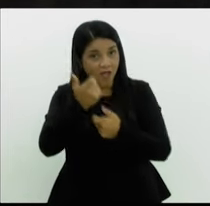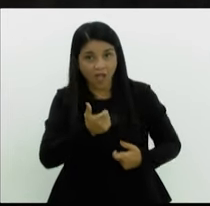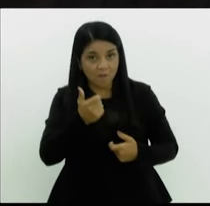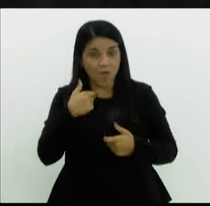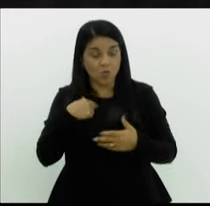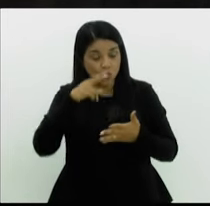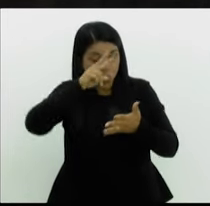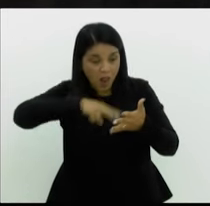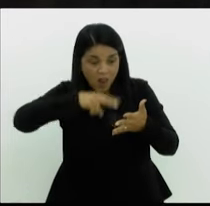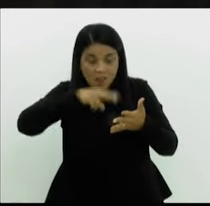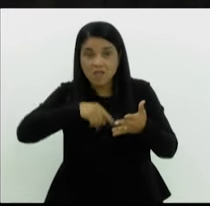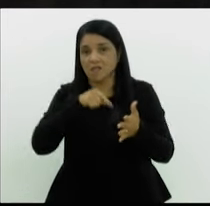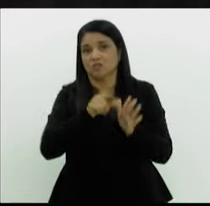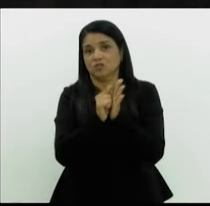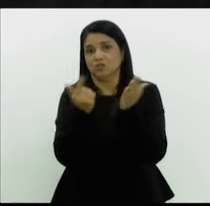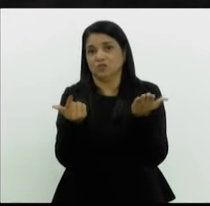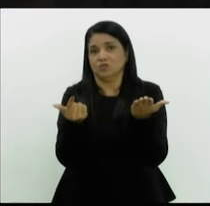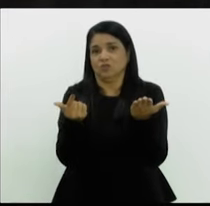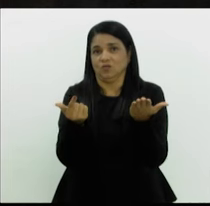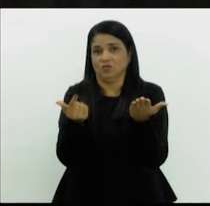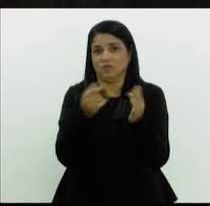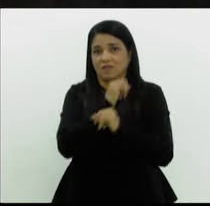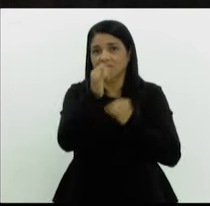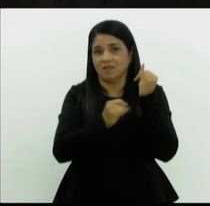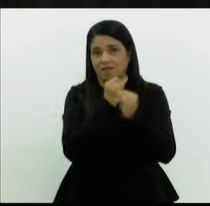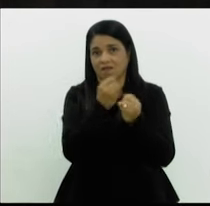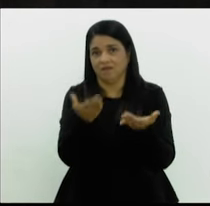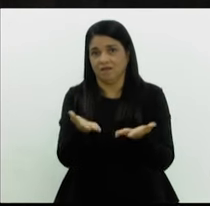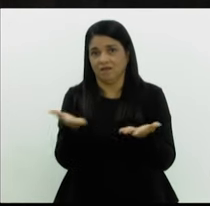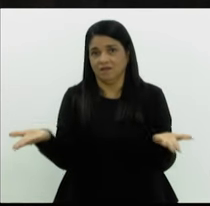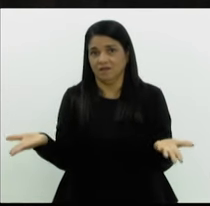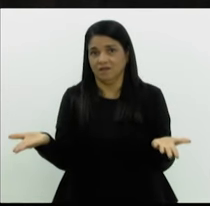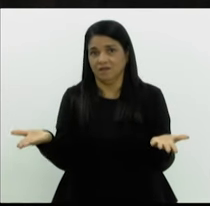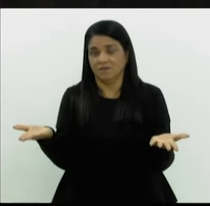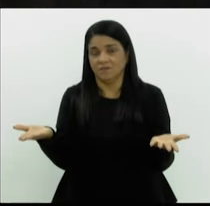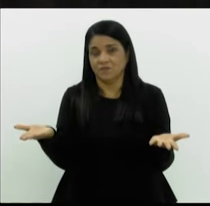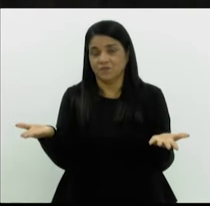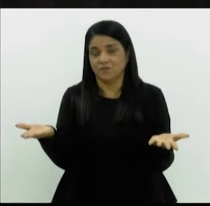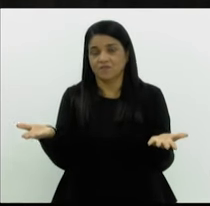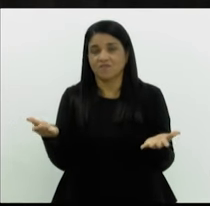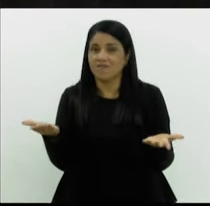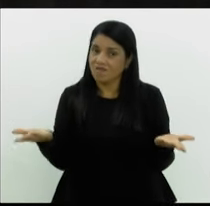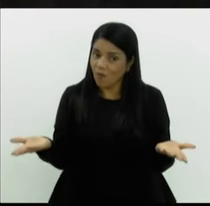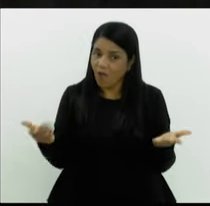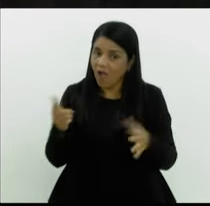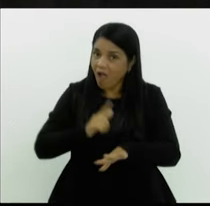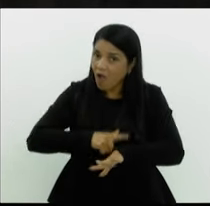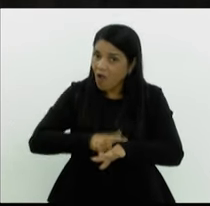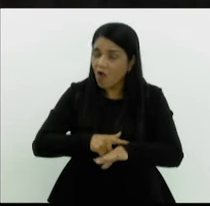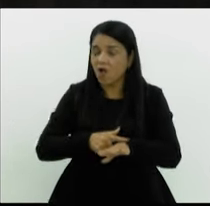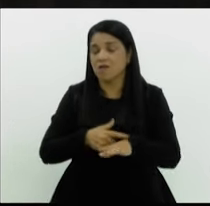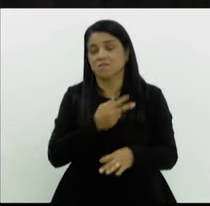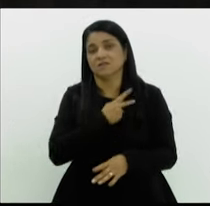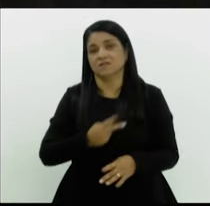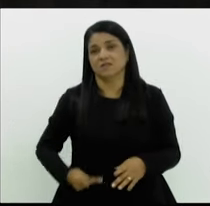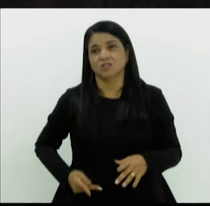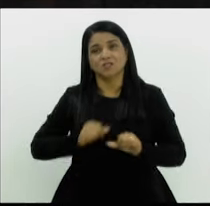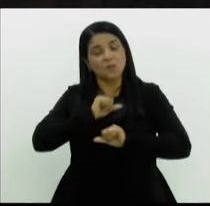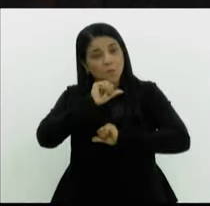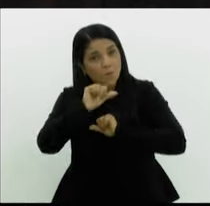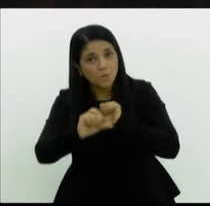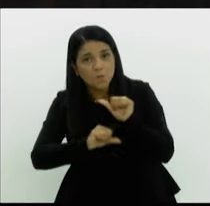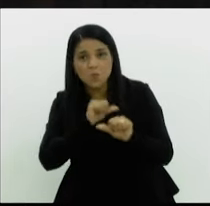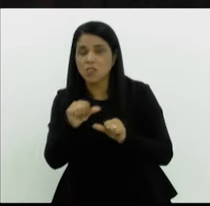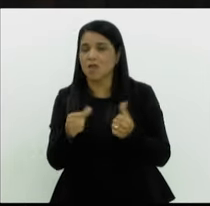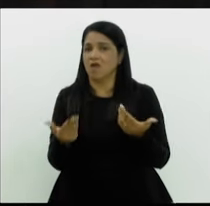jornal. Então, senhora presidente, é hora de a gente mudar o mais do mesmo.